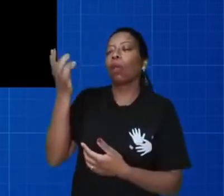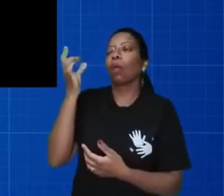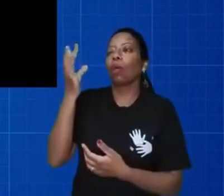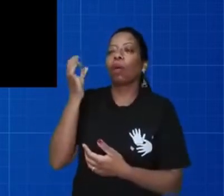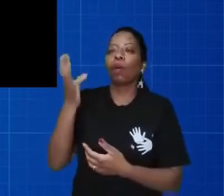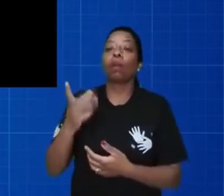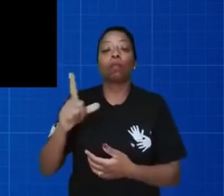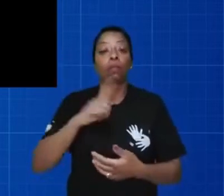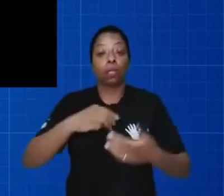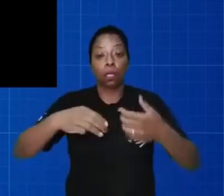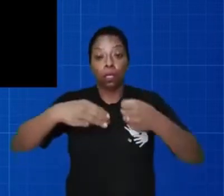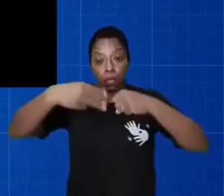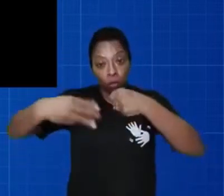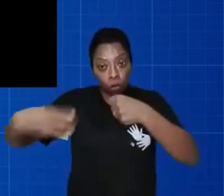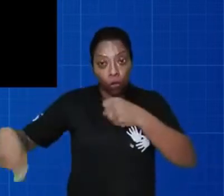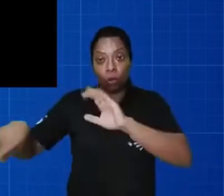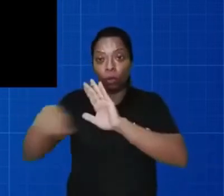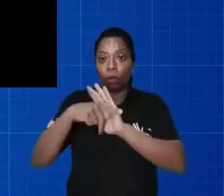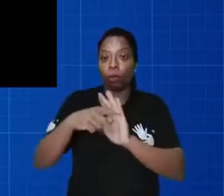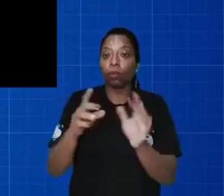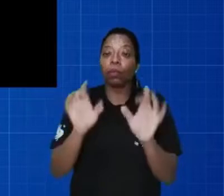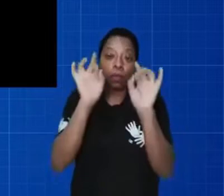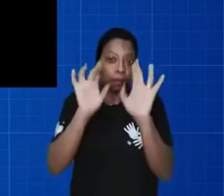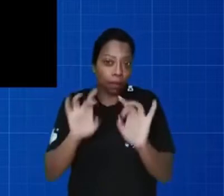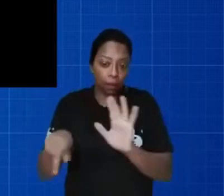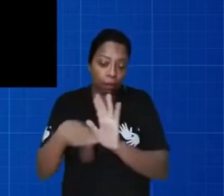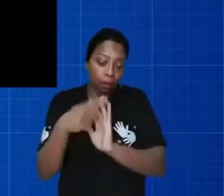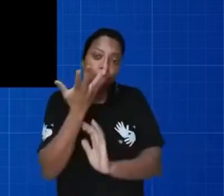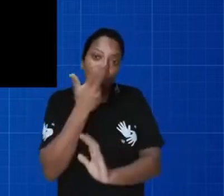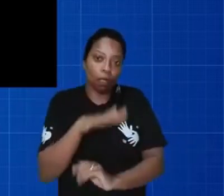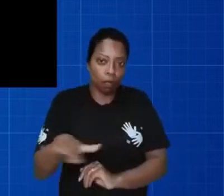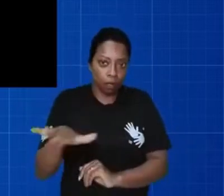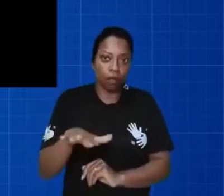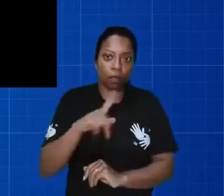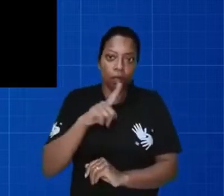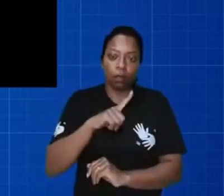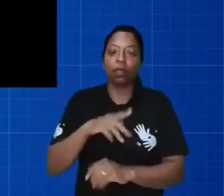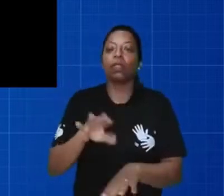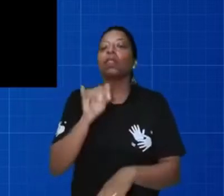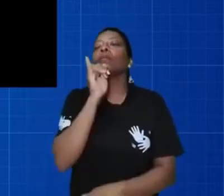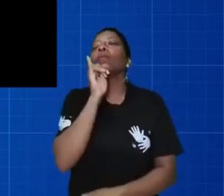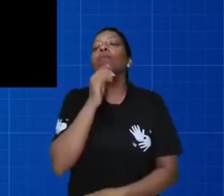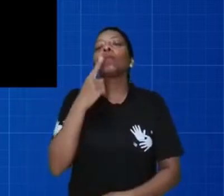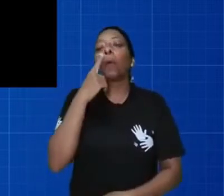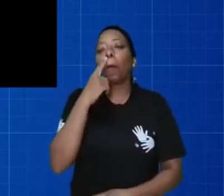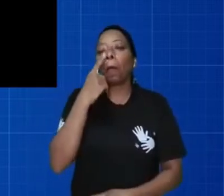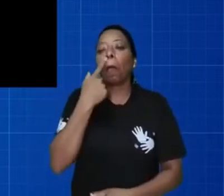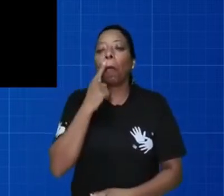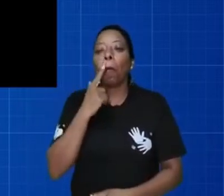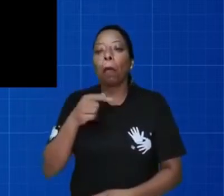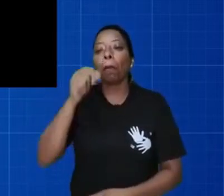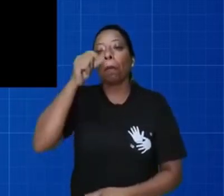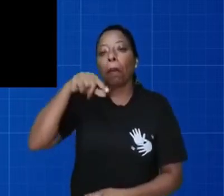alguns sintomas específicos, né, mais específicos em crianças, então até mesmo a gente pode ter, né, o famoso escorrimento, que é a